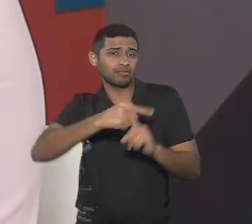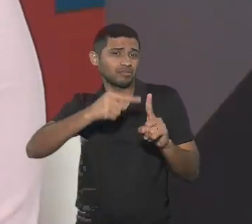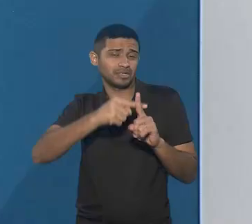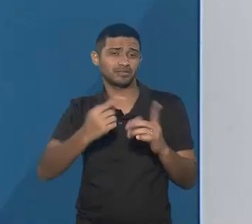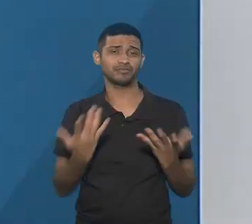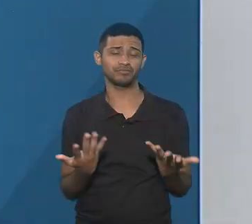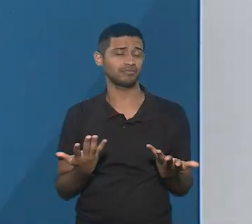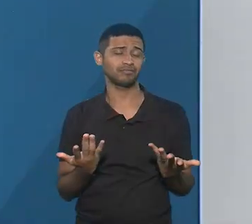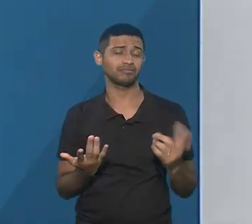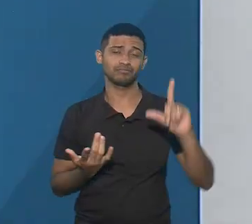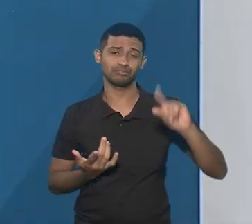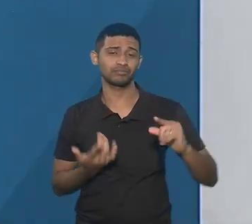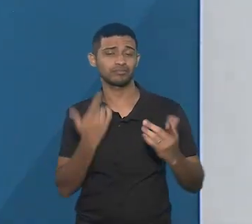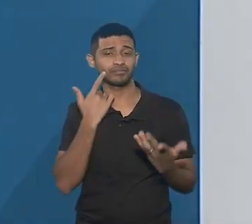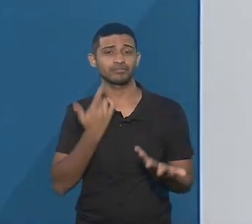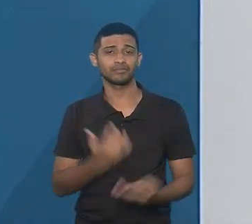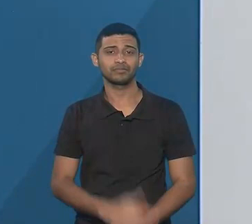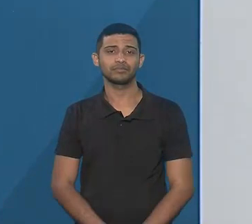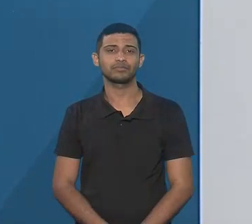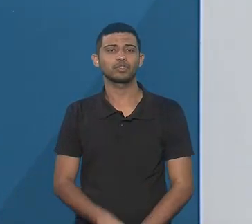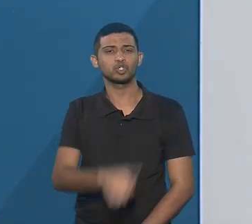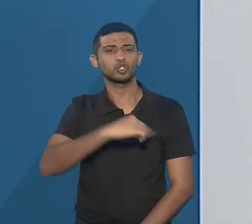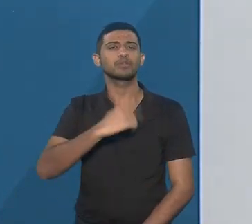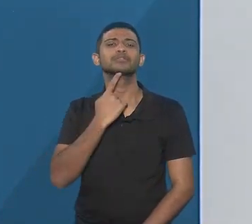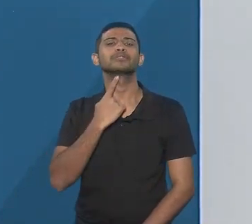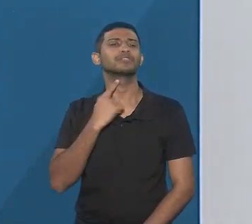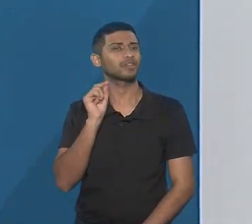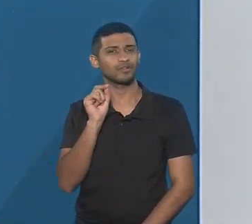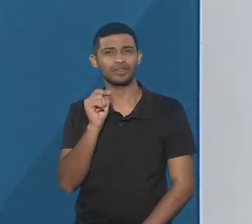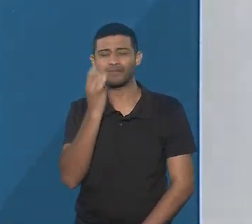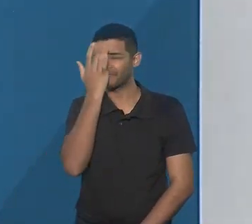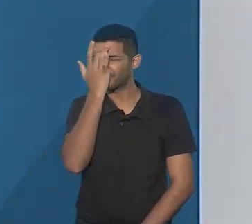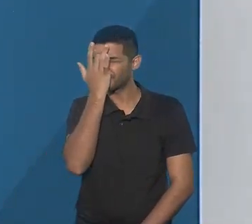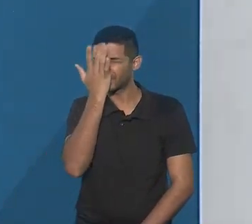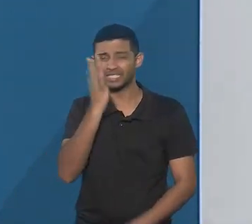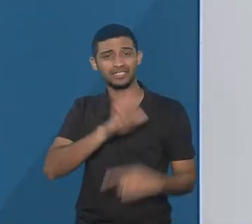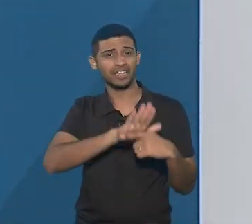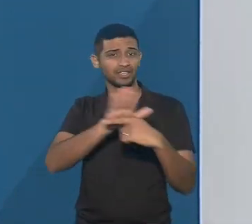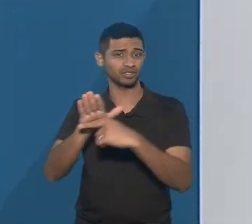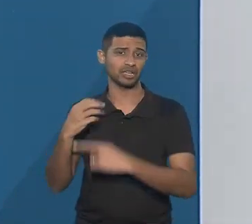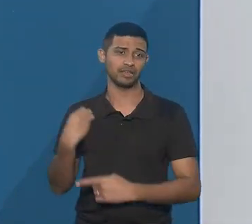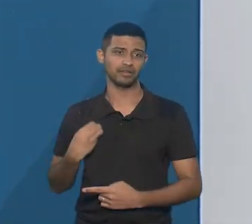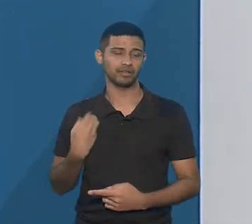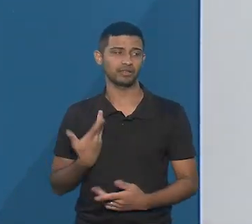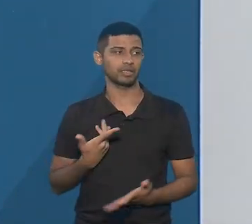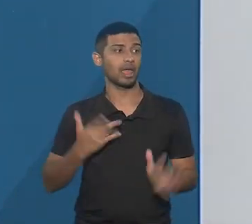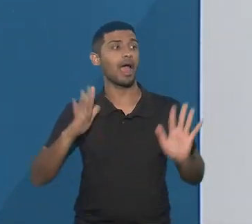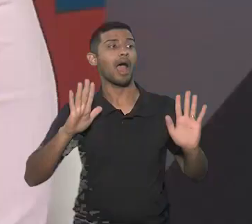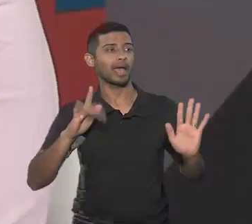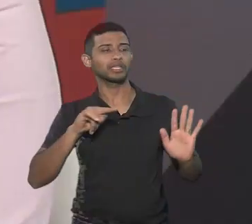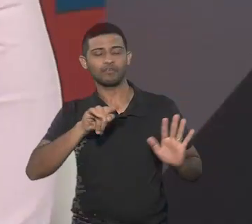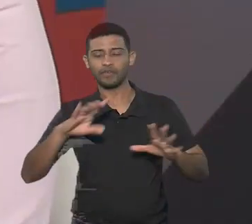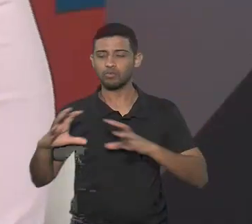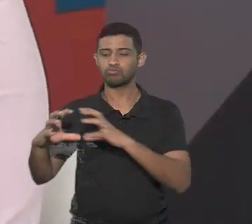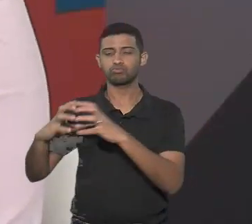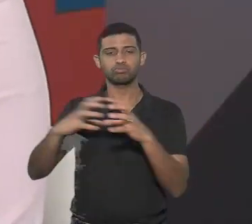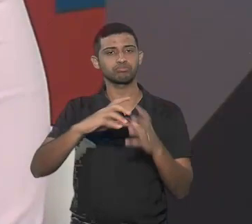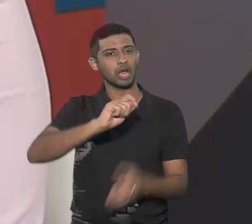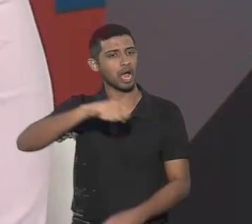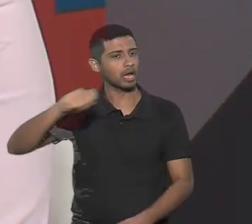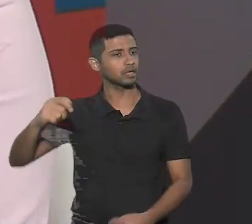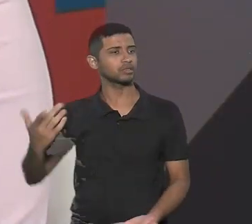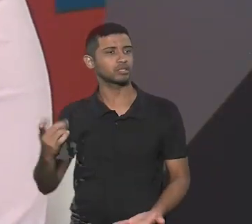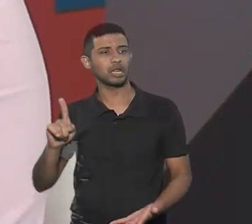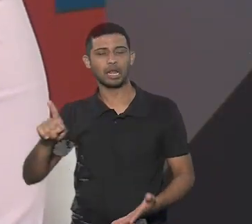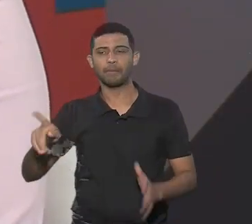pagando um valor reduzido. Então, é isso. A nossa intenção é facilitar. Mas então essas